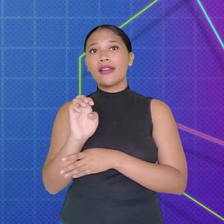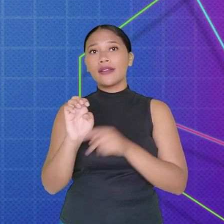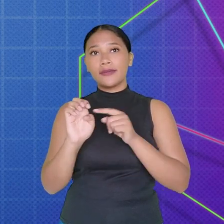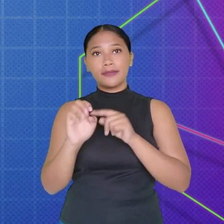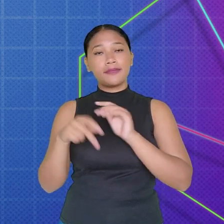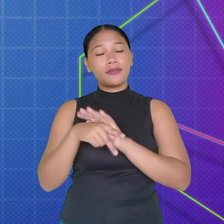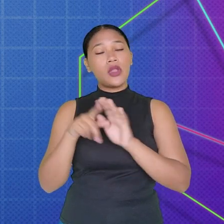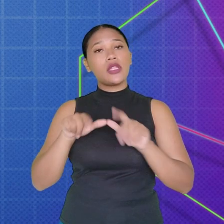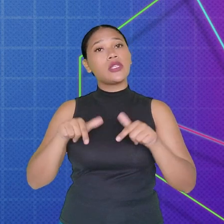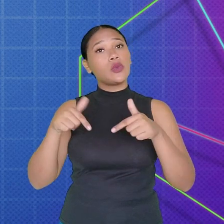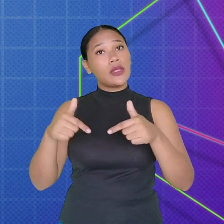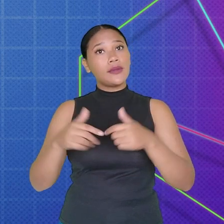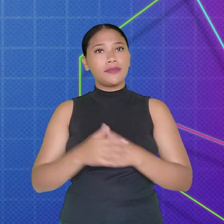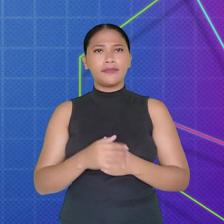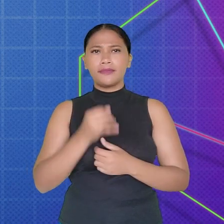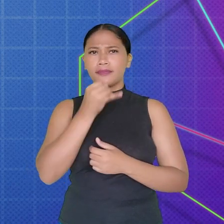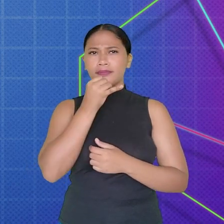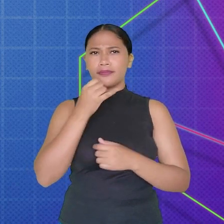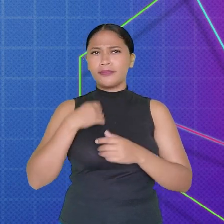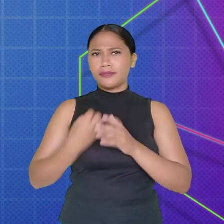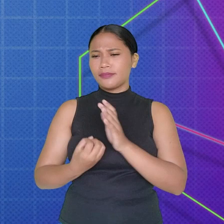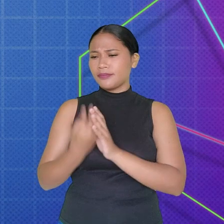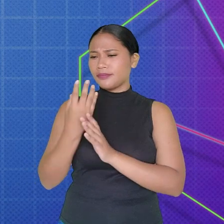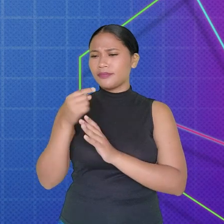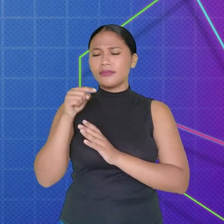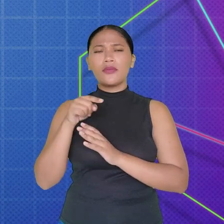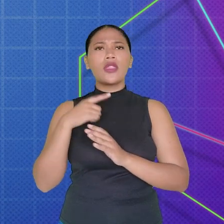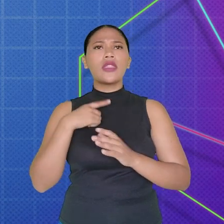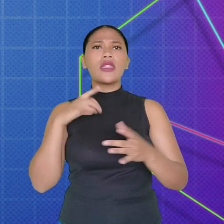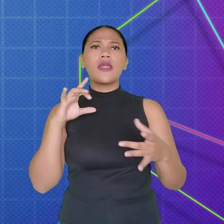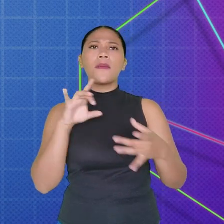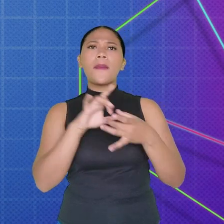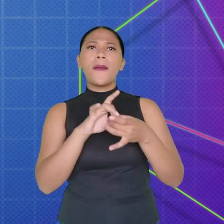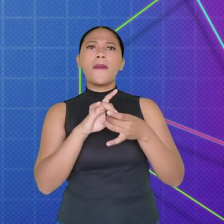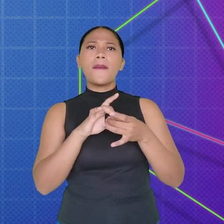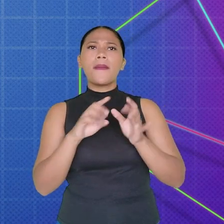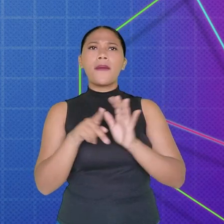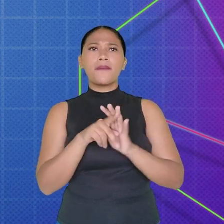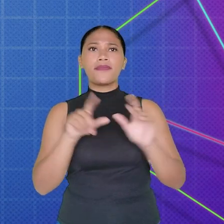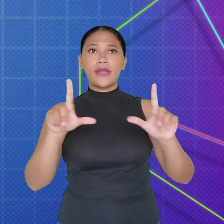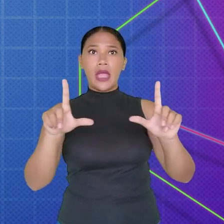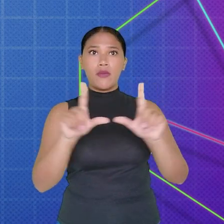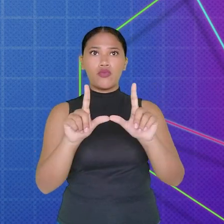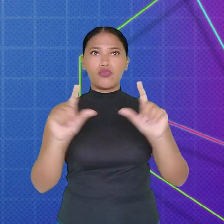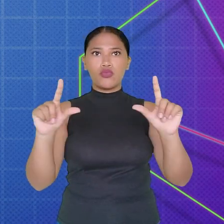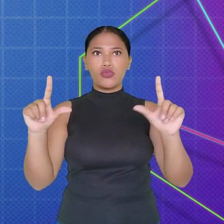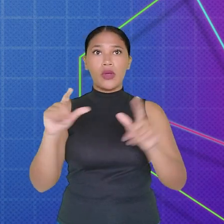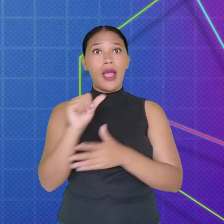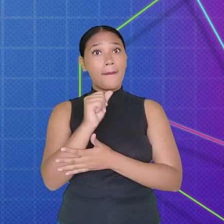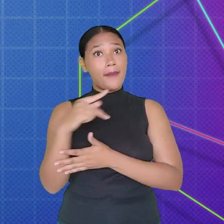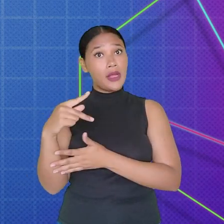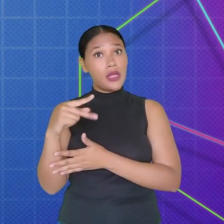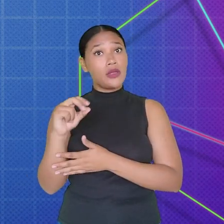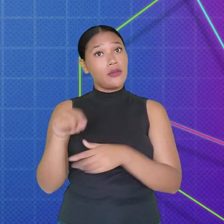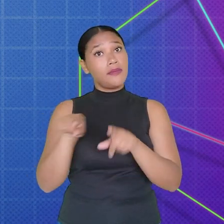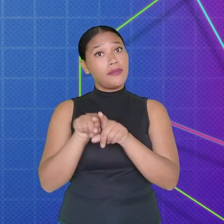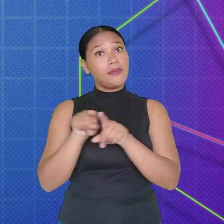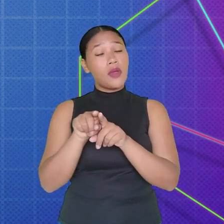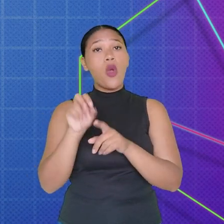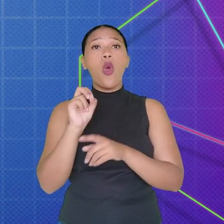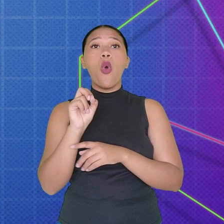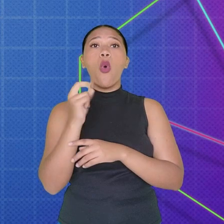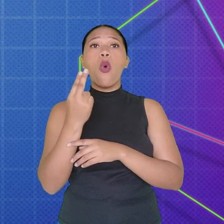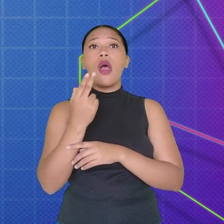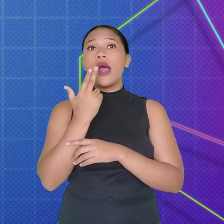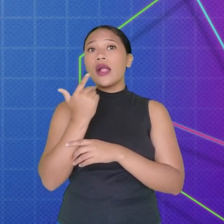sendo executado. Por exemplo, é possível criar eventos que respondam ao redimensionamento da janela do aplicativo ou à alteração do